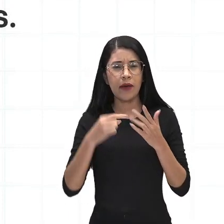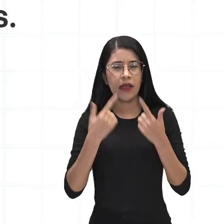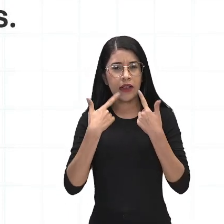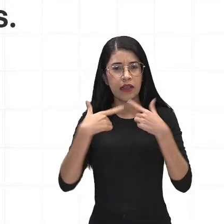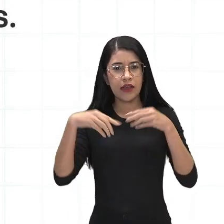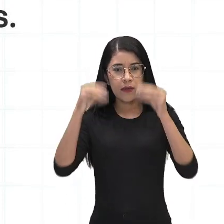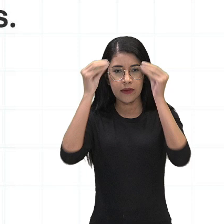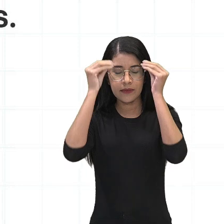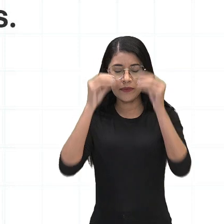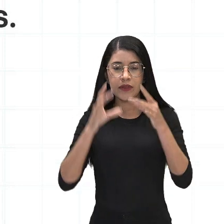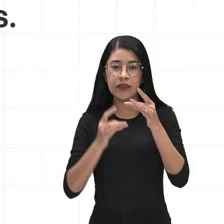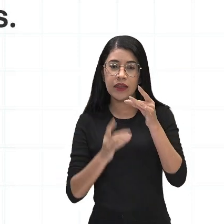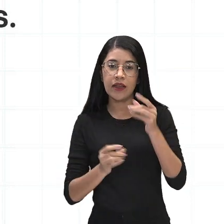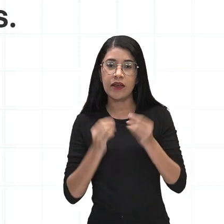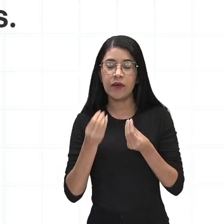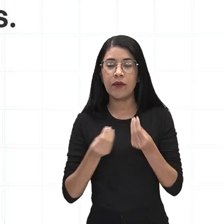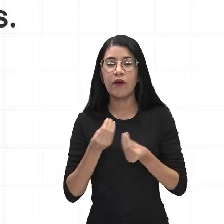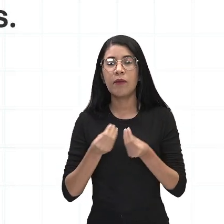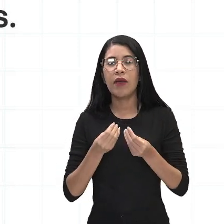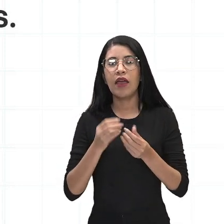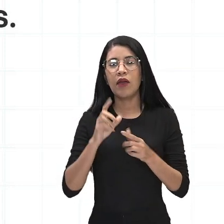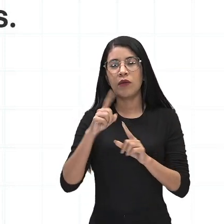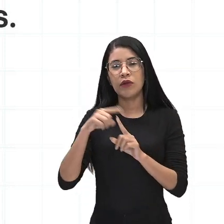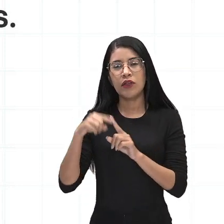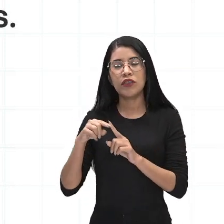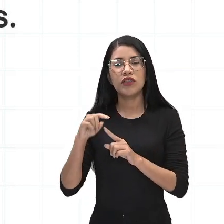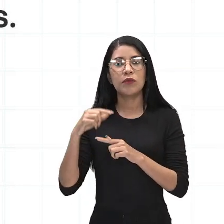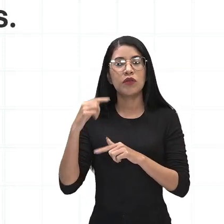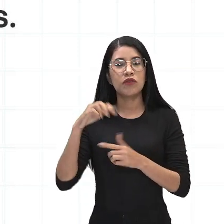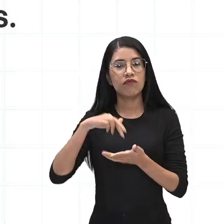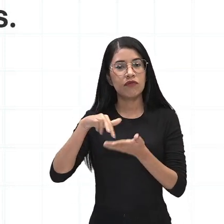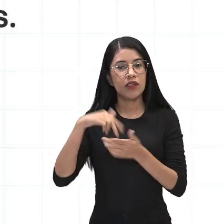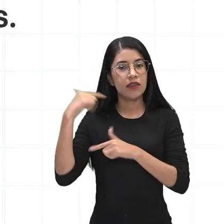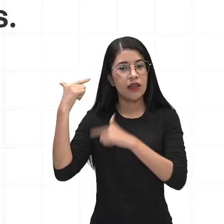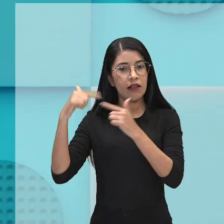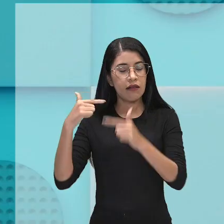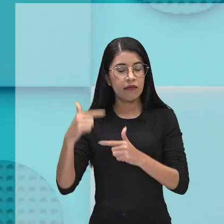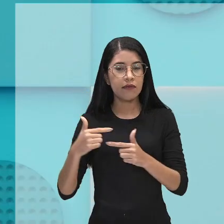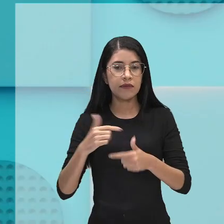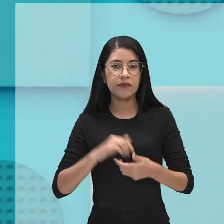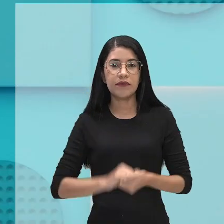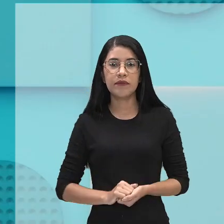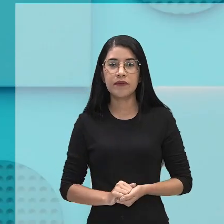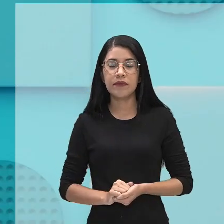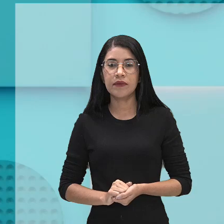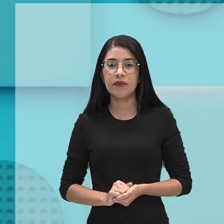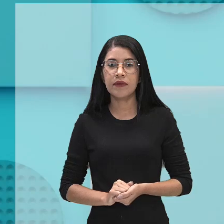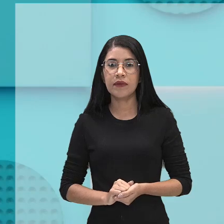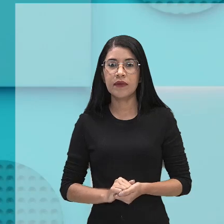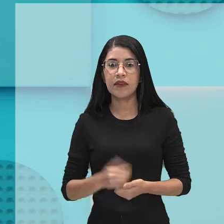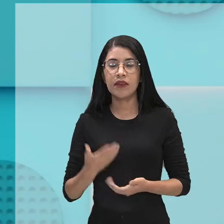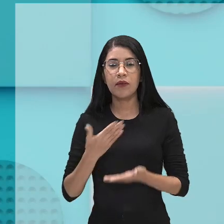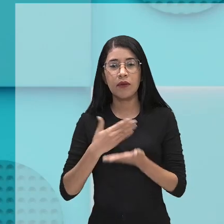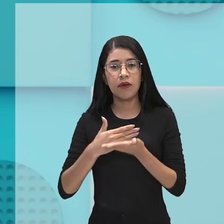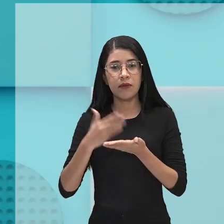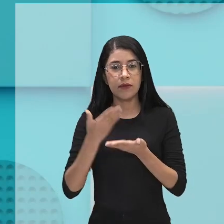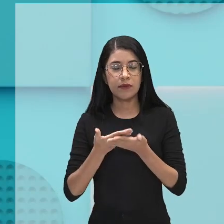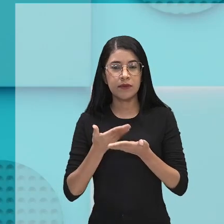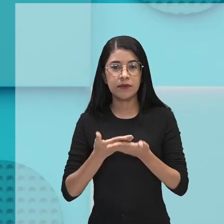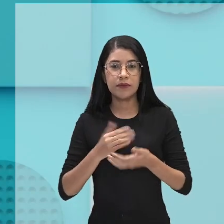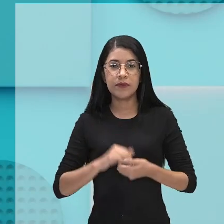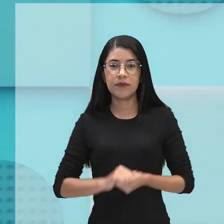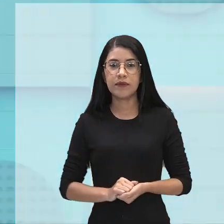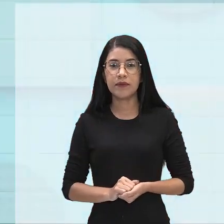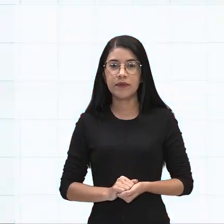linguagem, detalhamento, a forma nas danças clássicas e tradicionais. Então, vamos dar início à nossa aula de